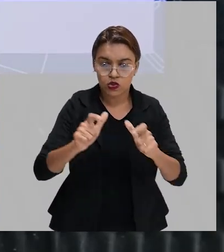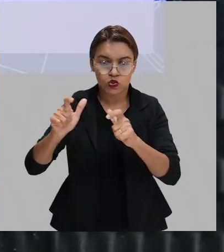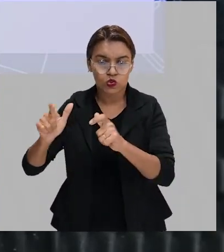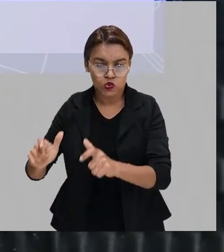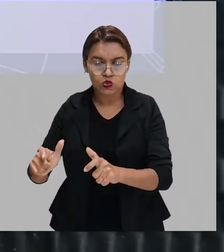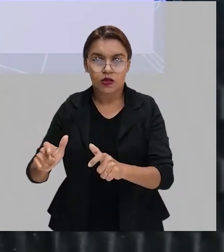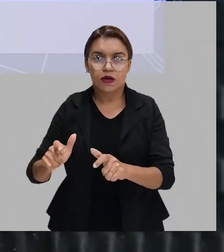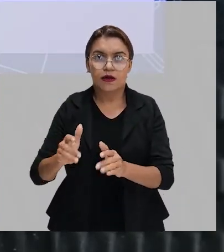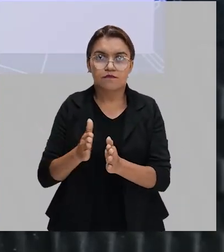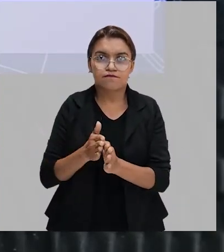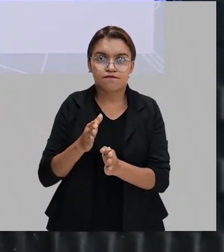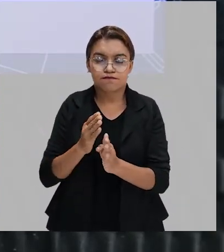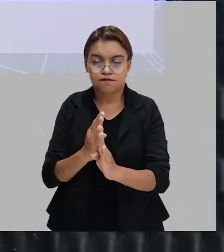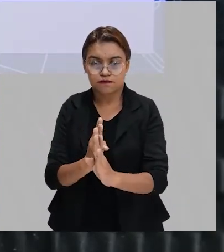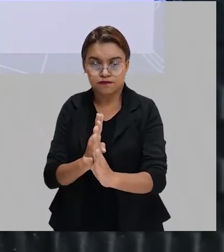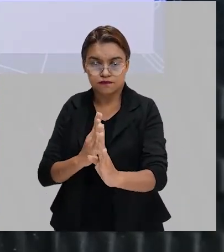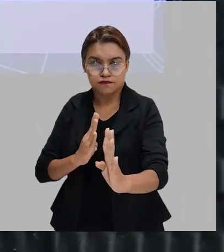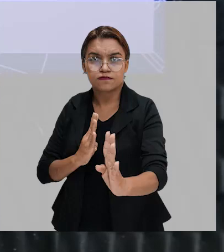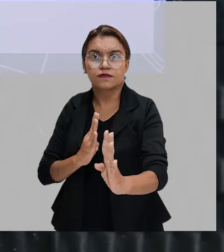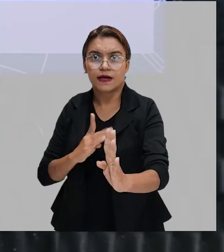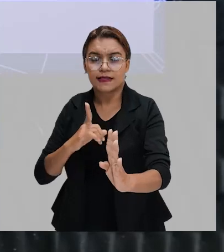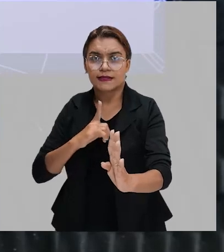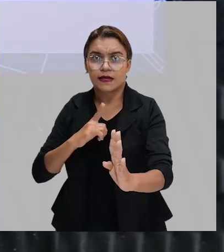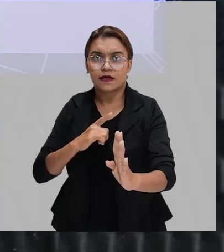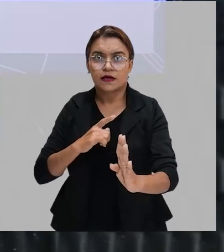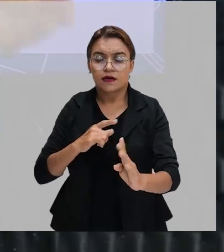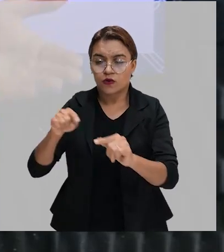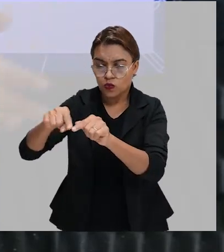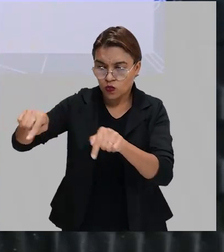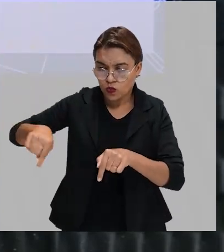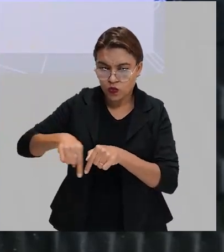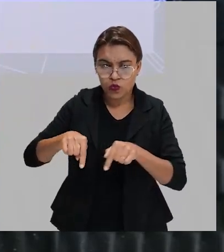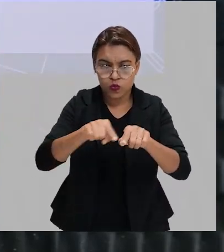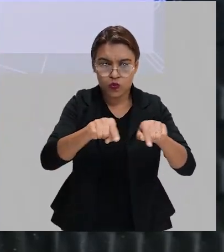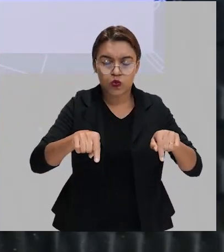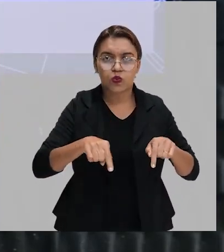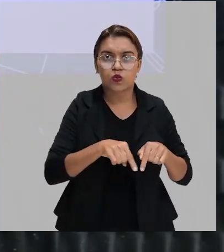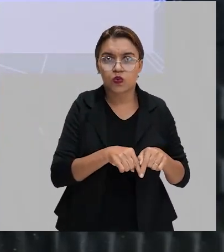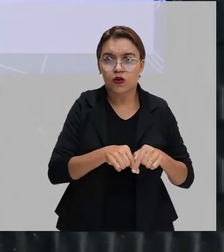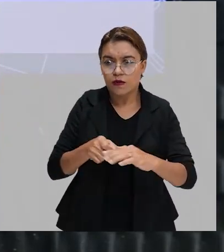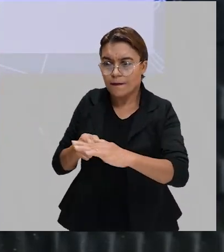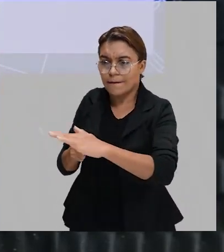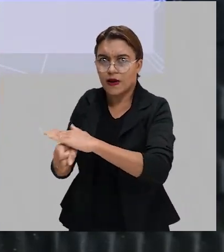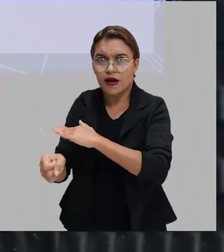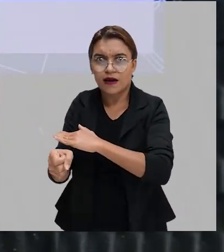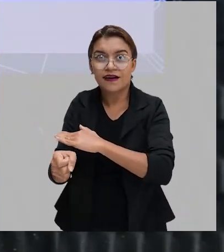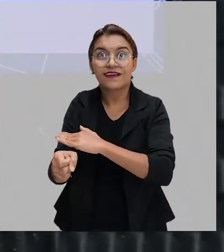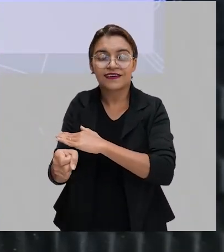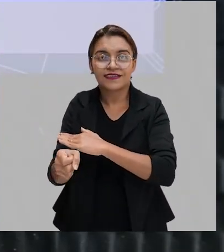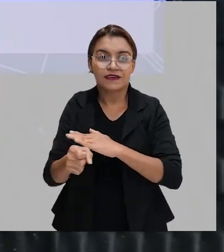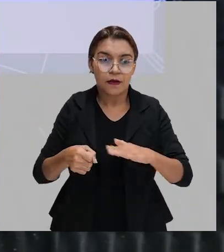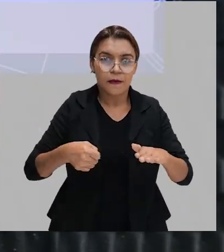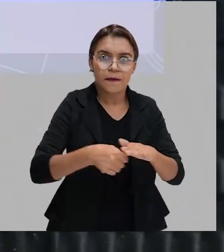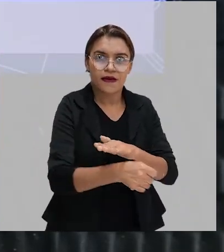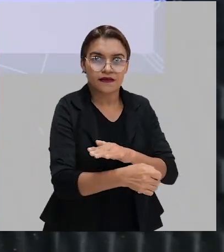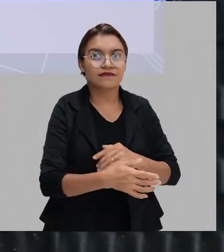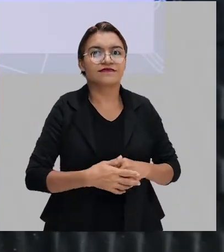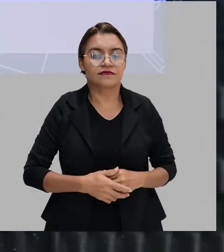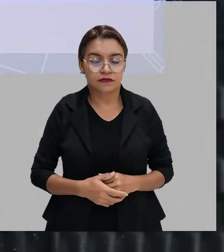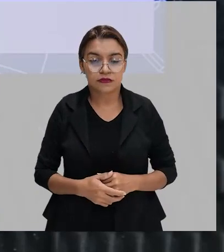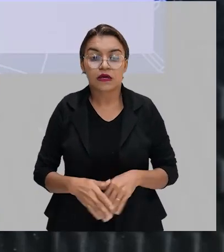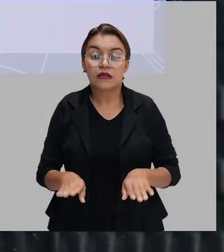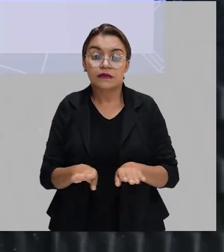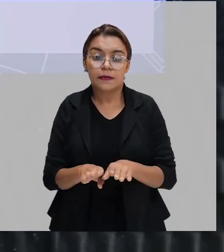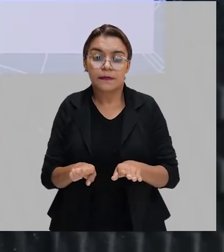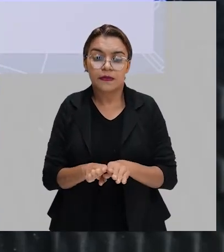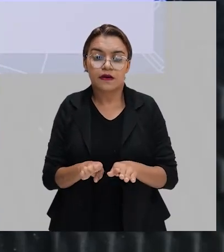aqueles esportes que o indivíduo ele tem que entrar no campo da equipe adversária, o basquete, por exemplo. E os esportes de